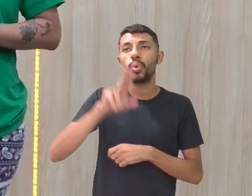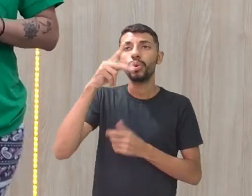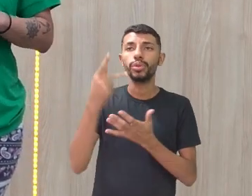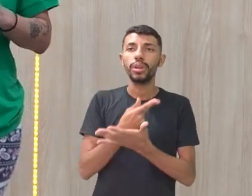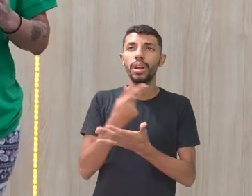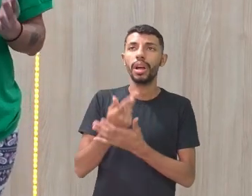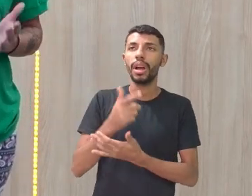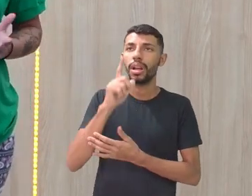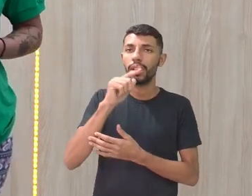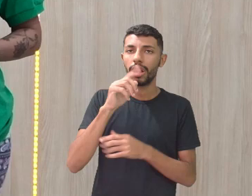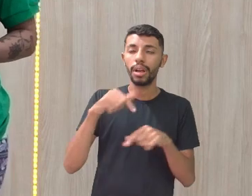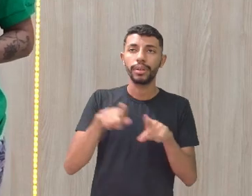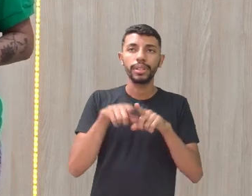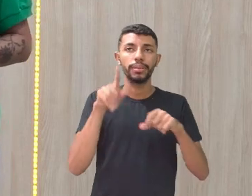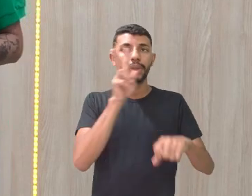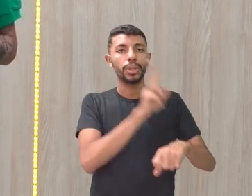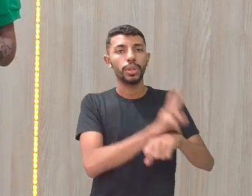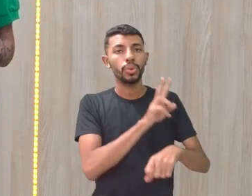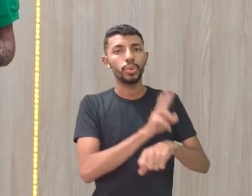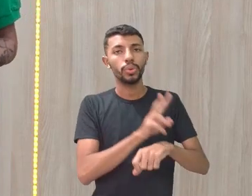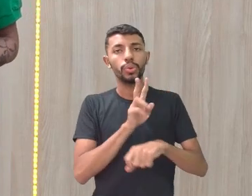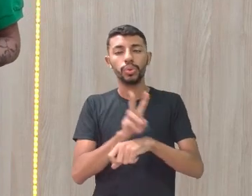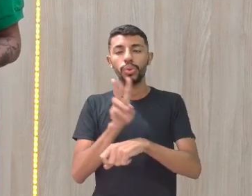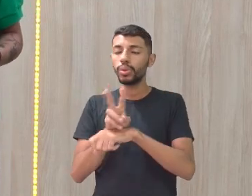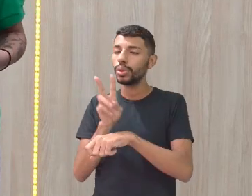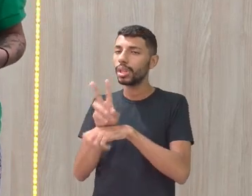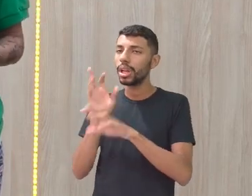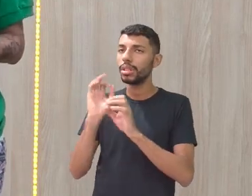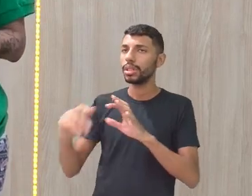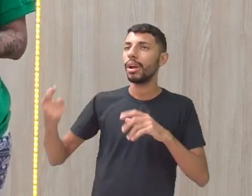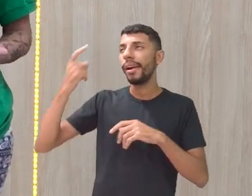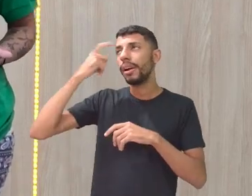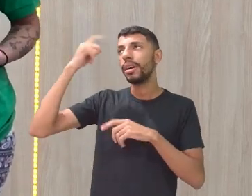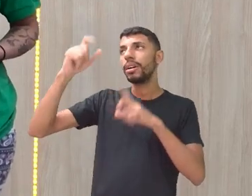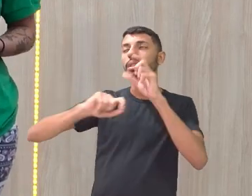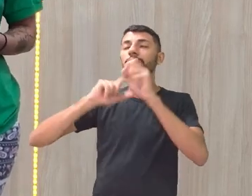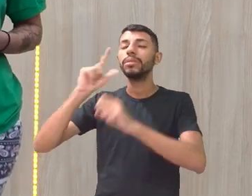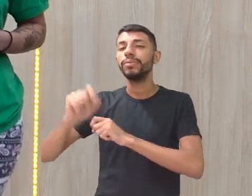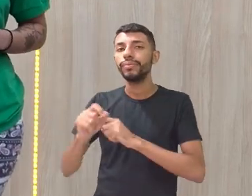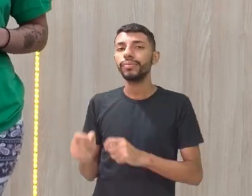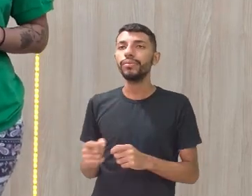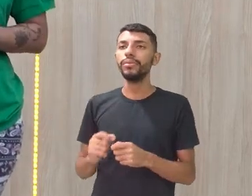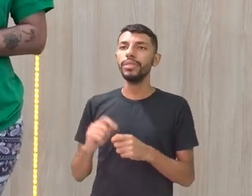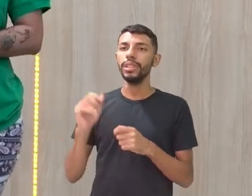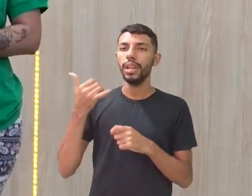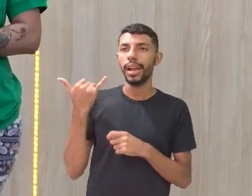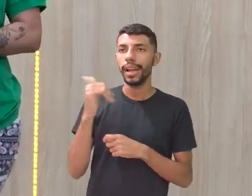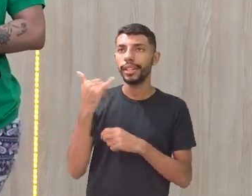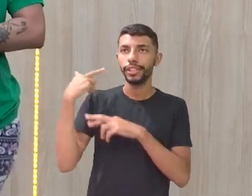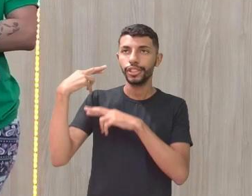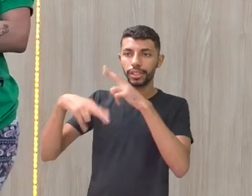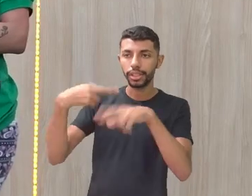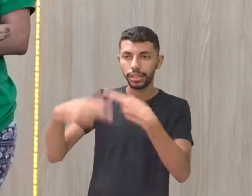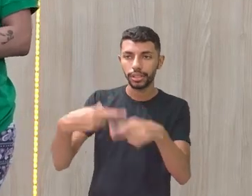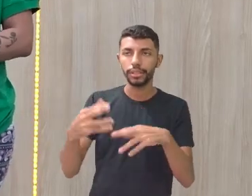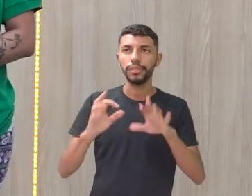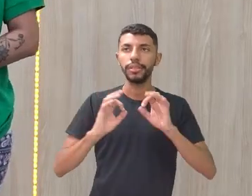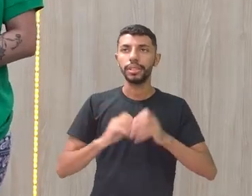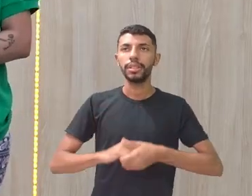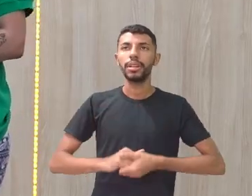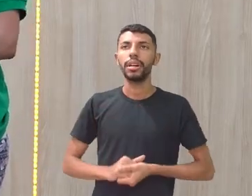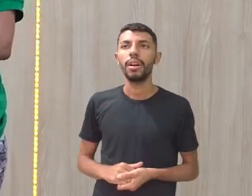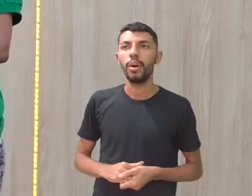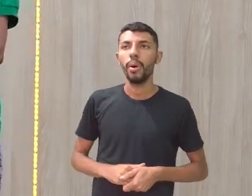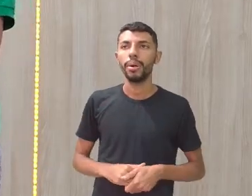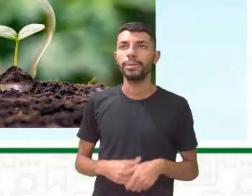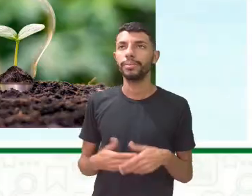indevido e da preservação, pensando aí nessas energias mais renováveis. Mas vamos avançando aqui, né?